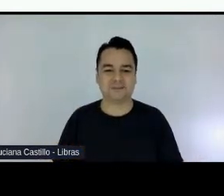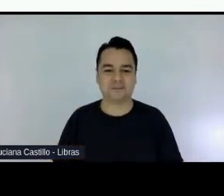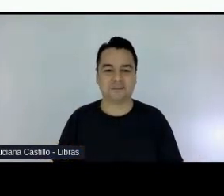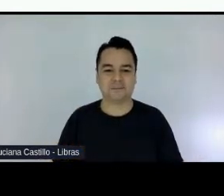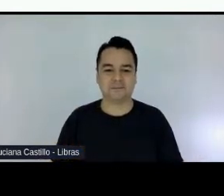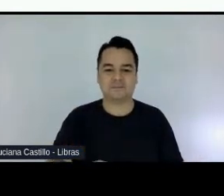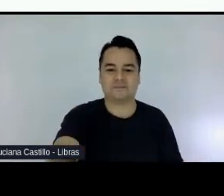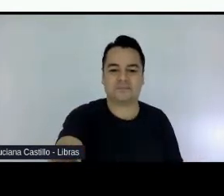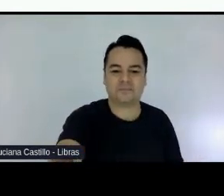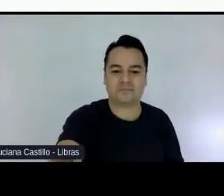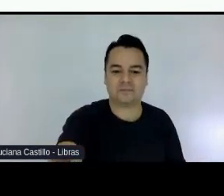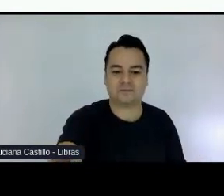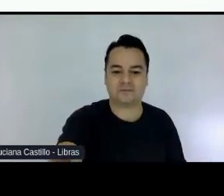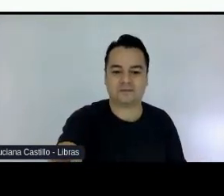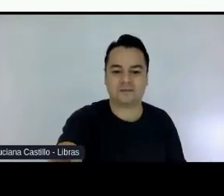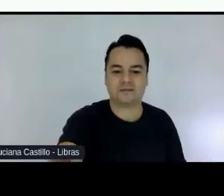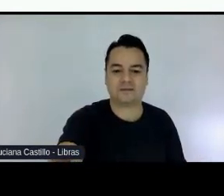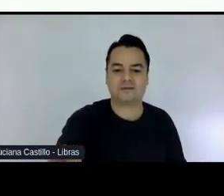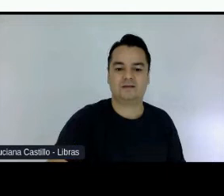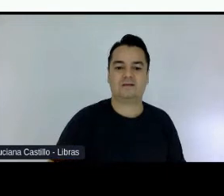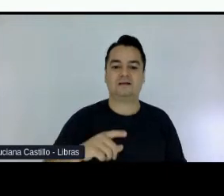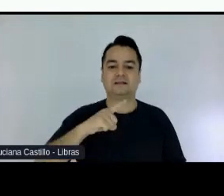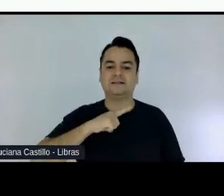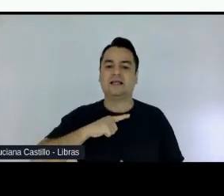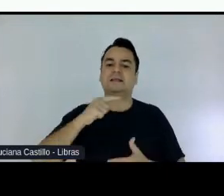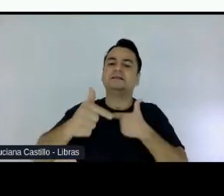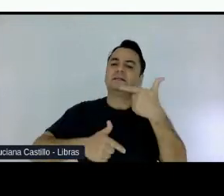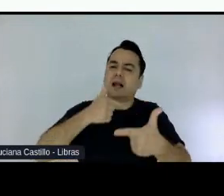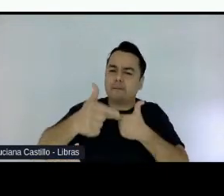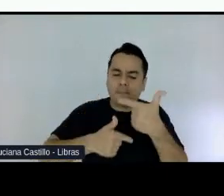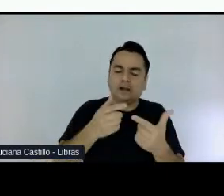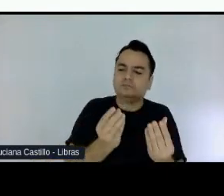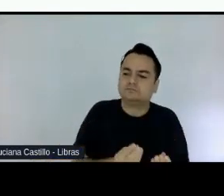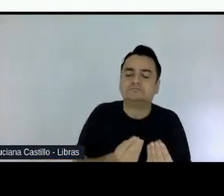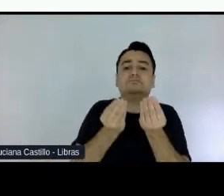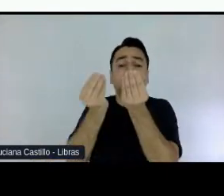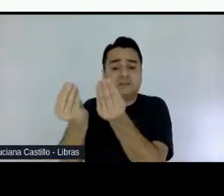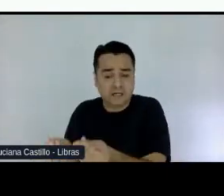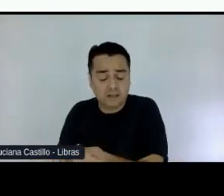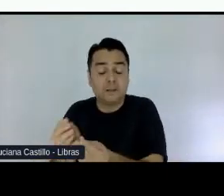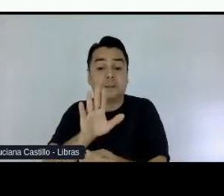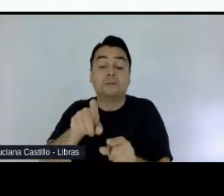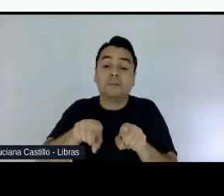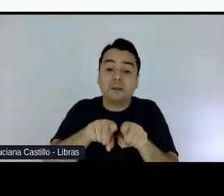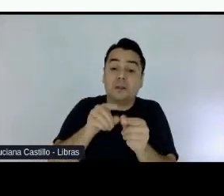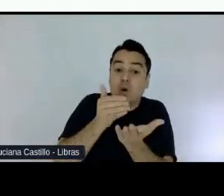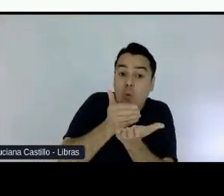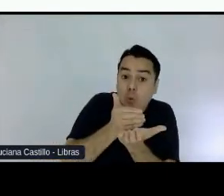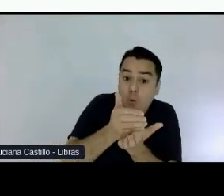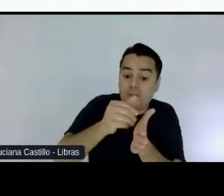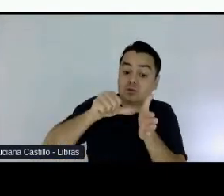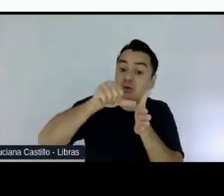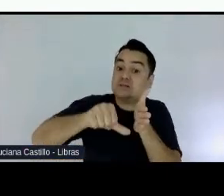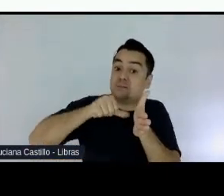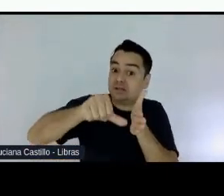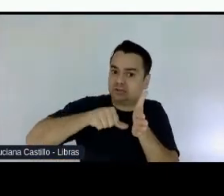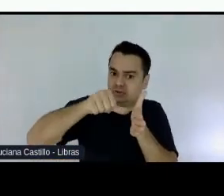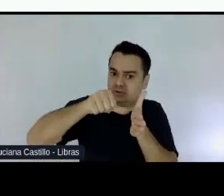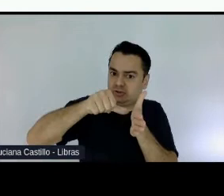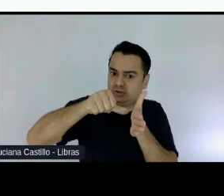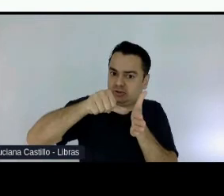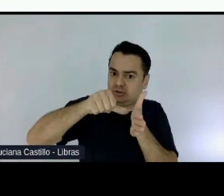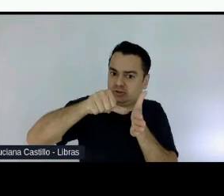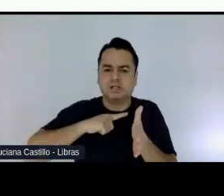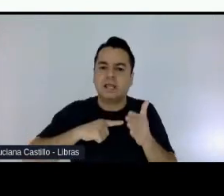time que tem um nível de retrabalho muito baixo. E é um time que, no começo das sprints, foi